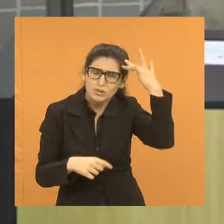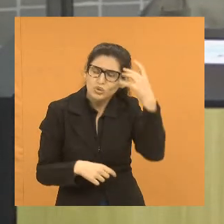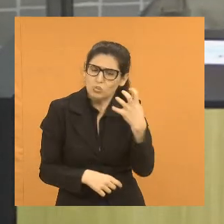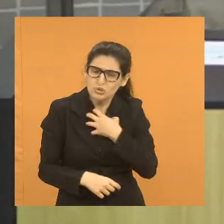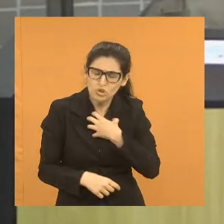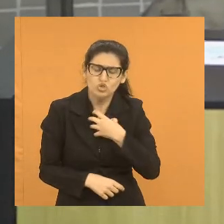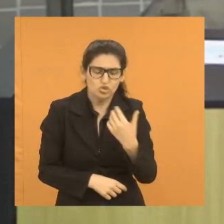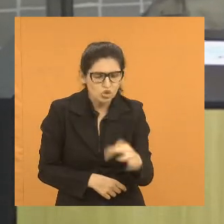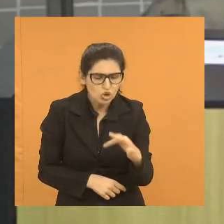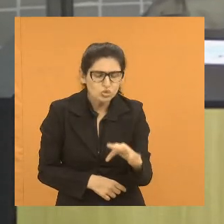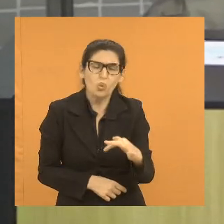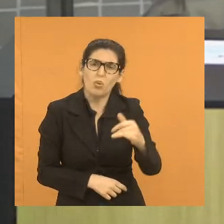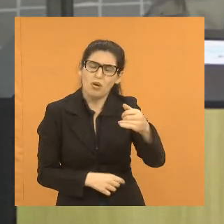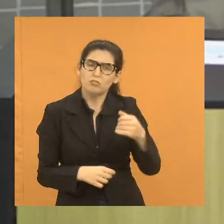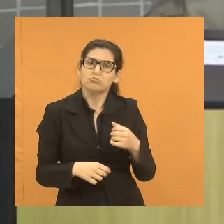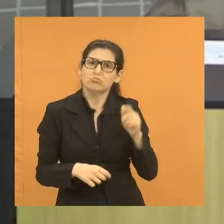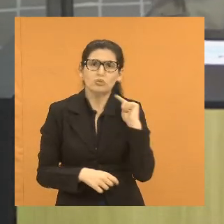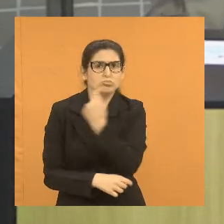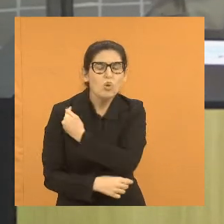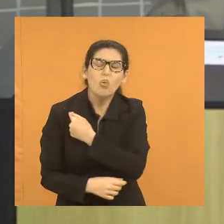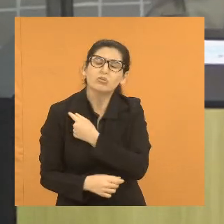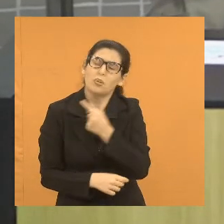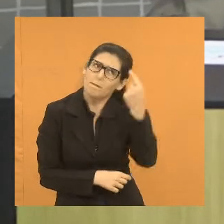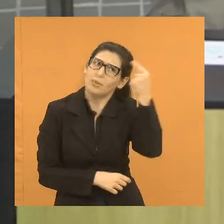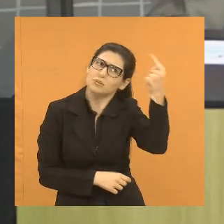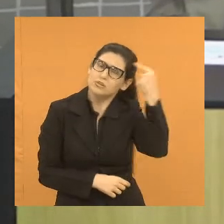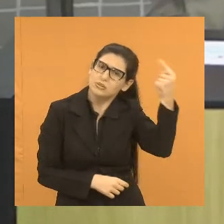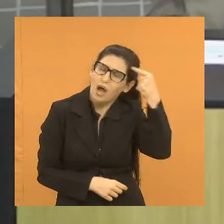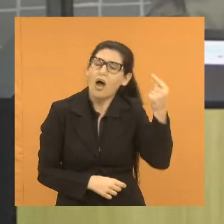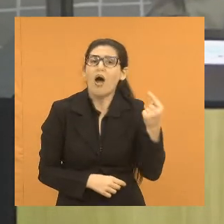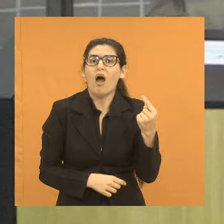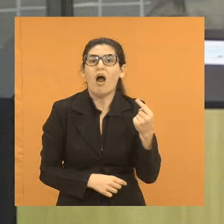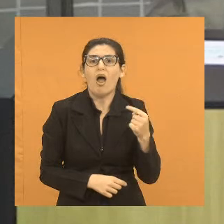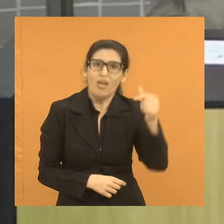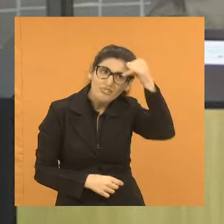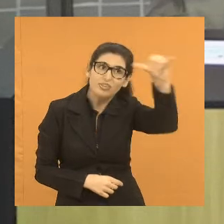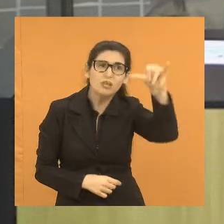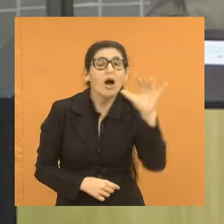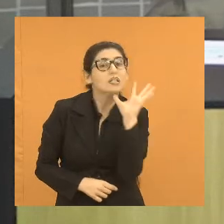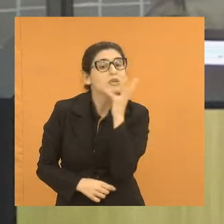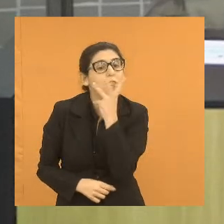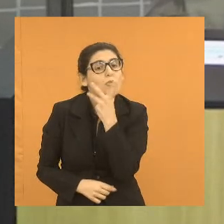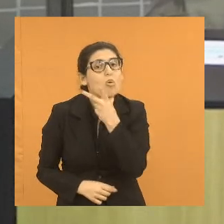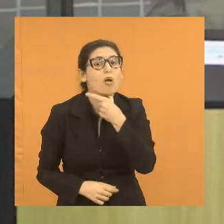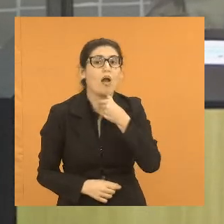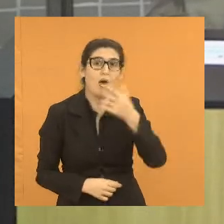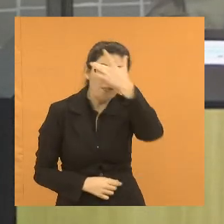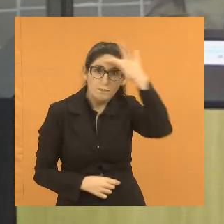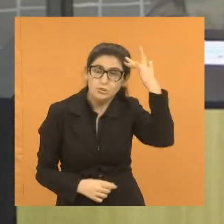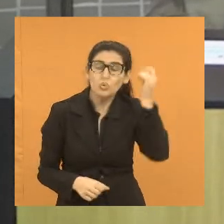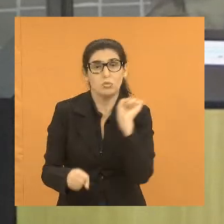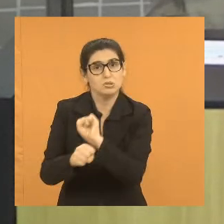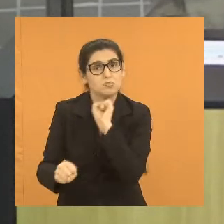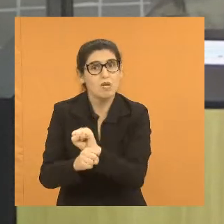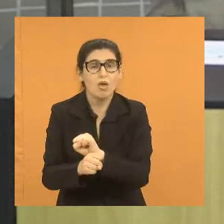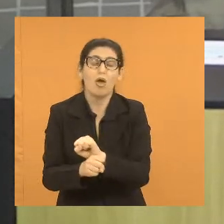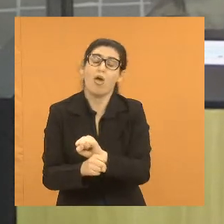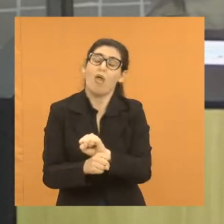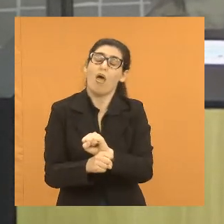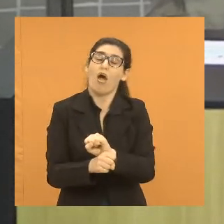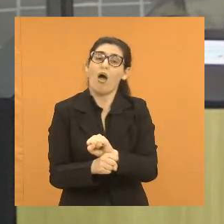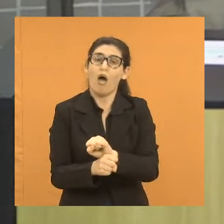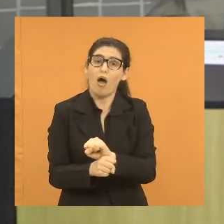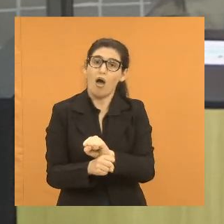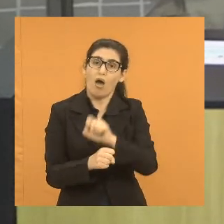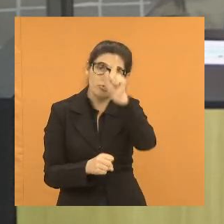e nós estamos estudando, sim, estudando uma maneira de otimizar esse processo. Otimizar o quê? Otimizar o tempo de